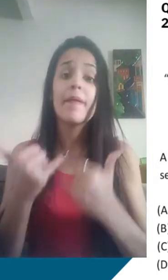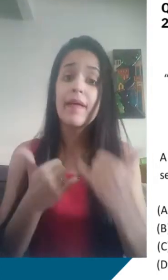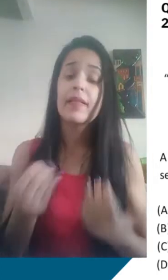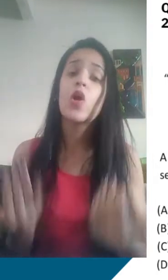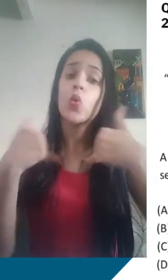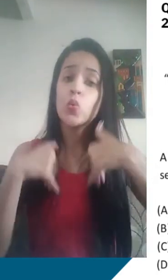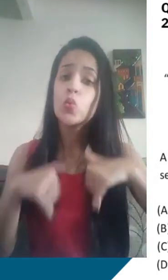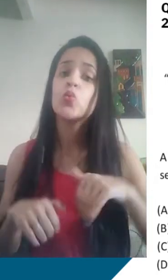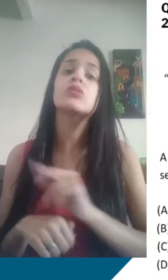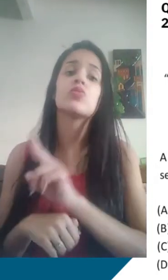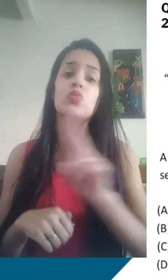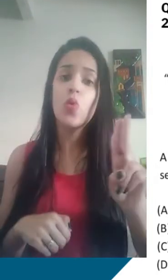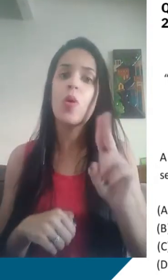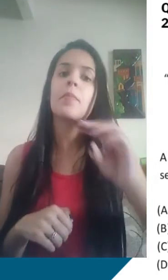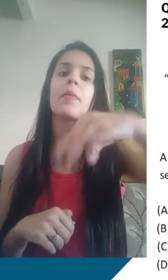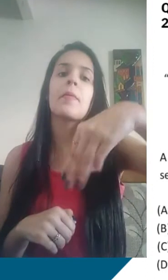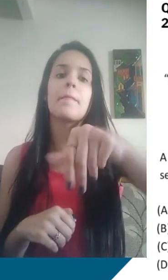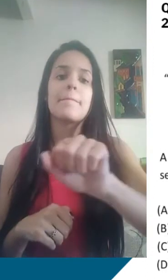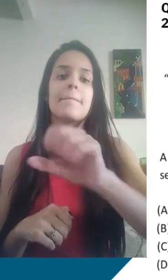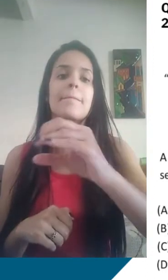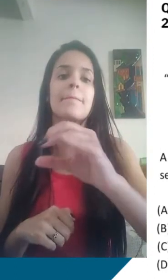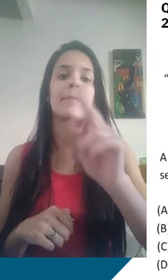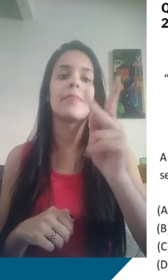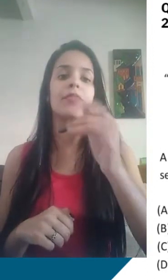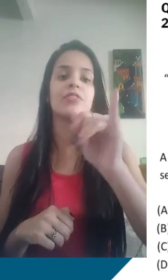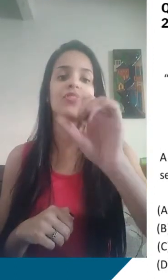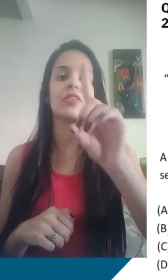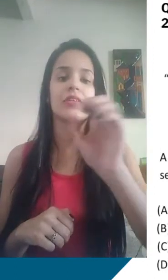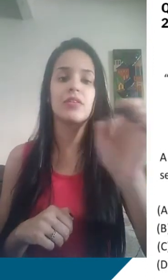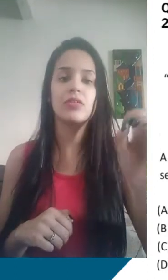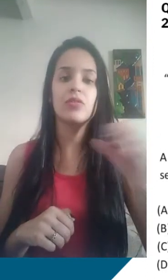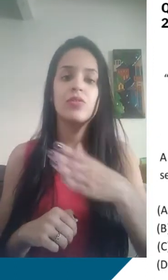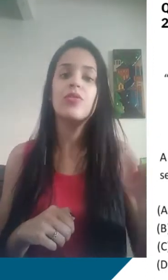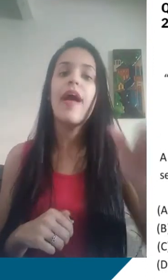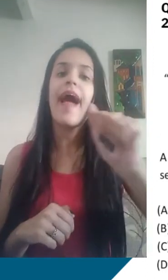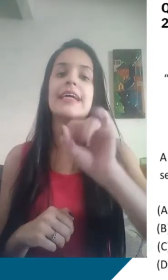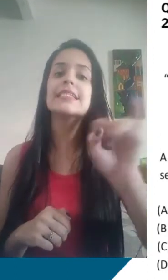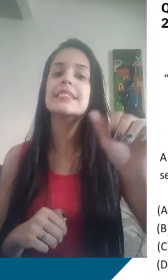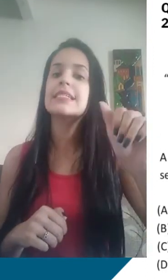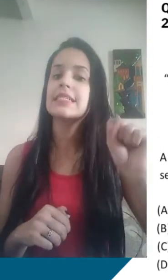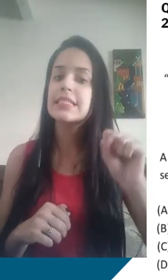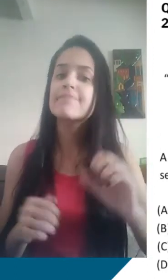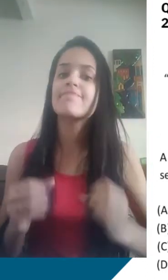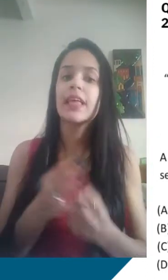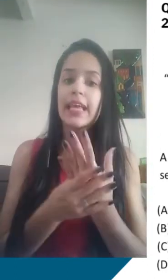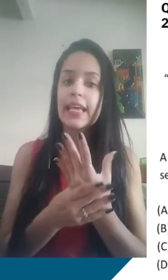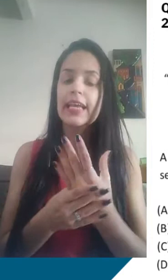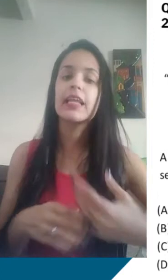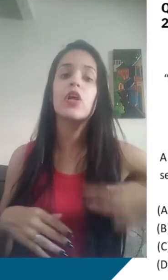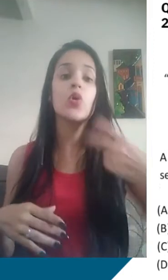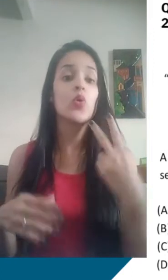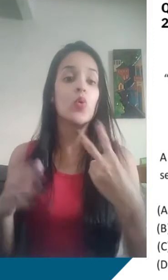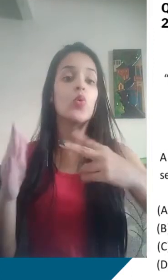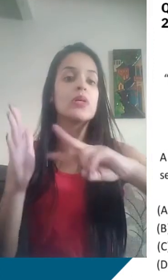nome de um dos maiores autores da literatura brasileira, Machado de Assis, para construir um duplo sentido, criando assim